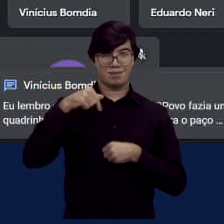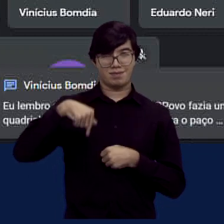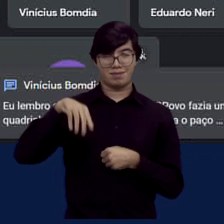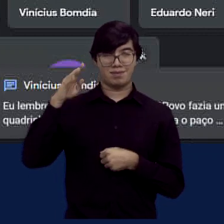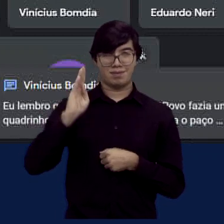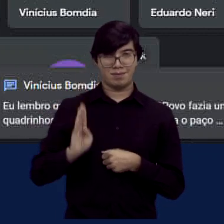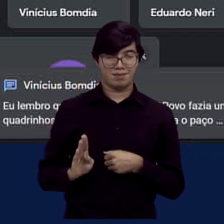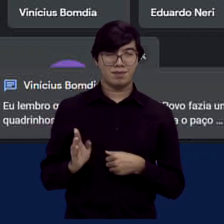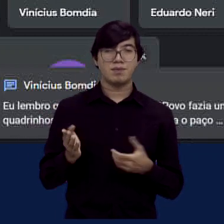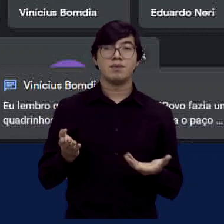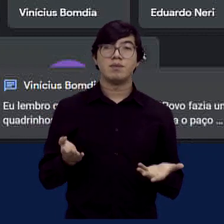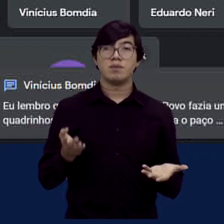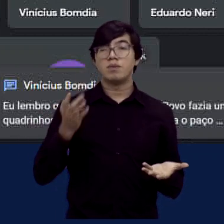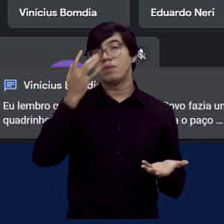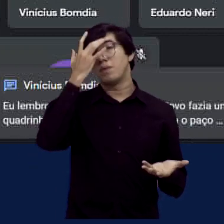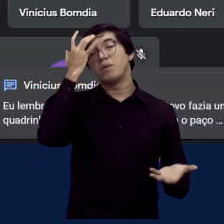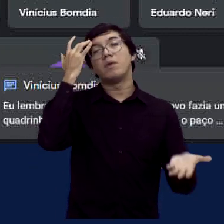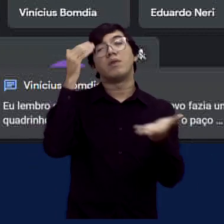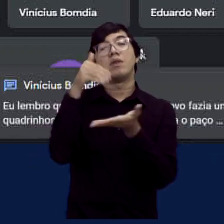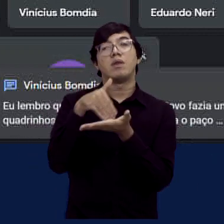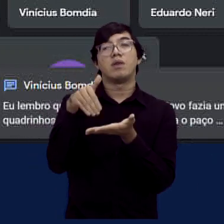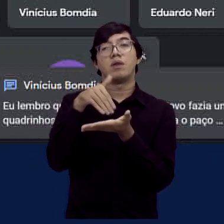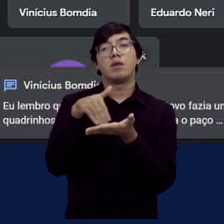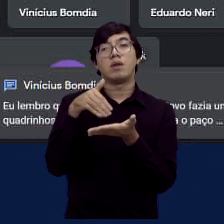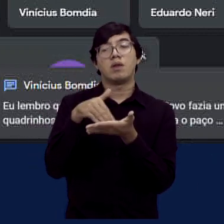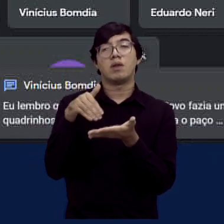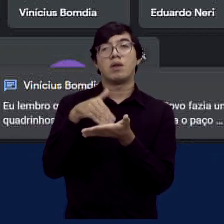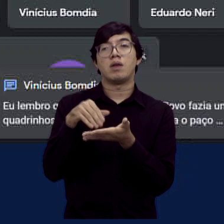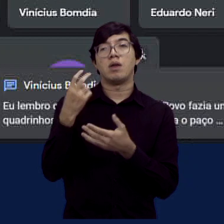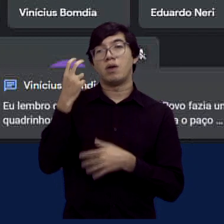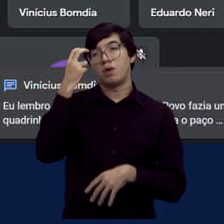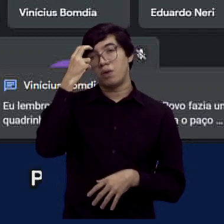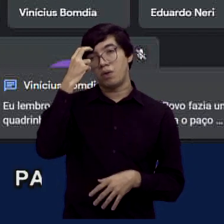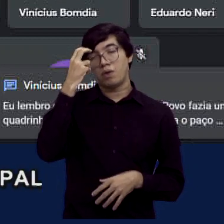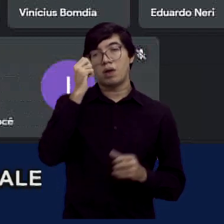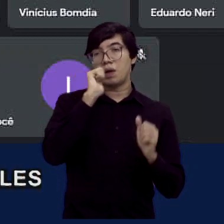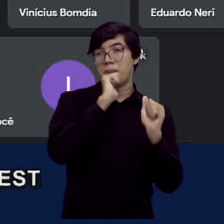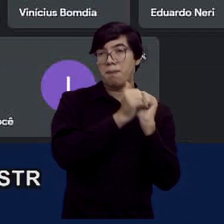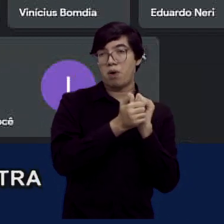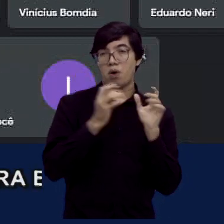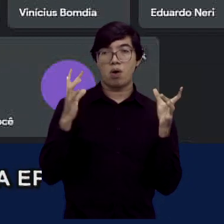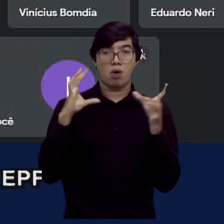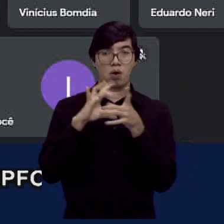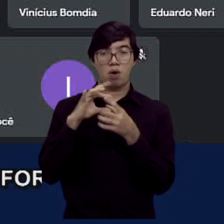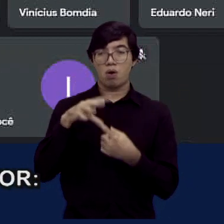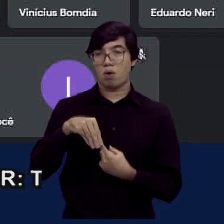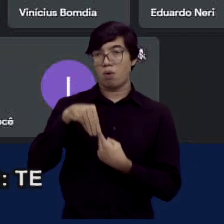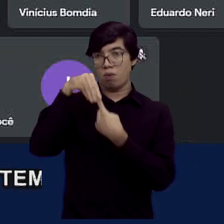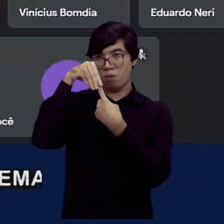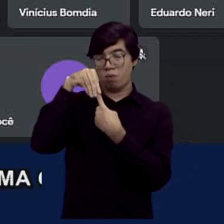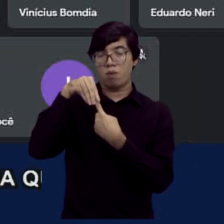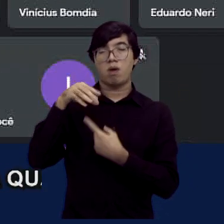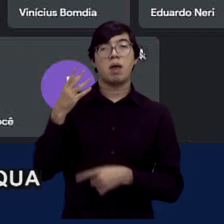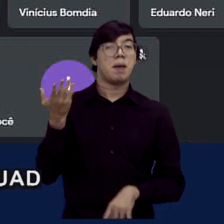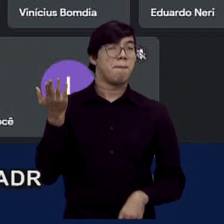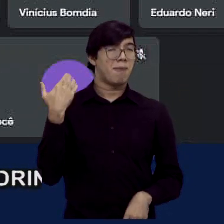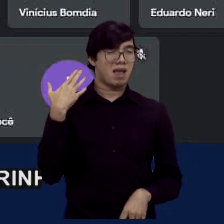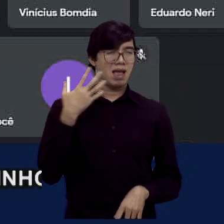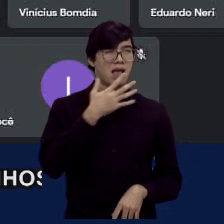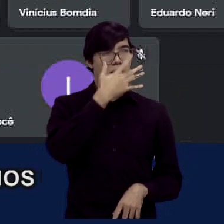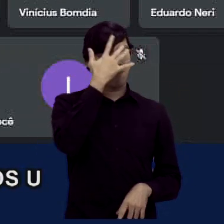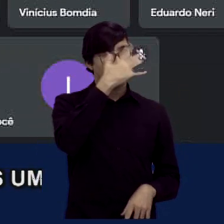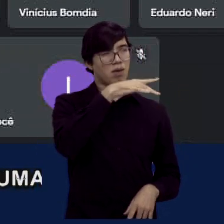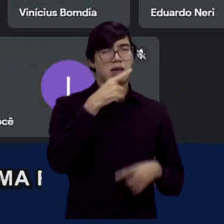teve a Secretaria de Cultura e Esportes era uma só. Certo? Muita gente reclamou disso. Para mim sempre